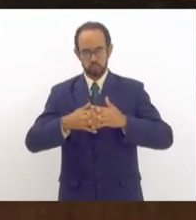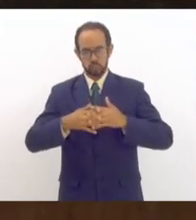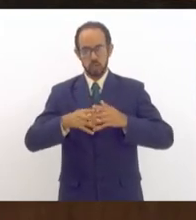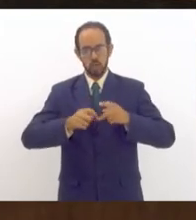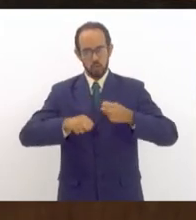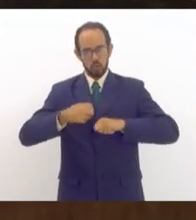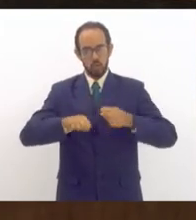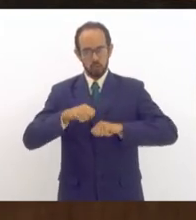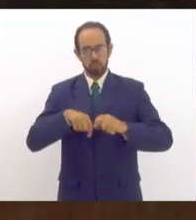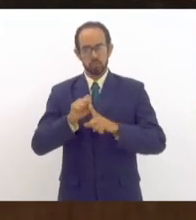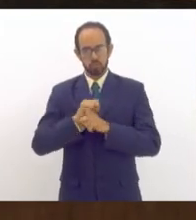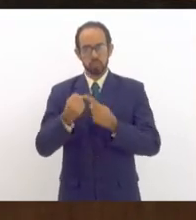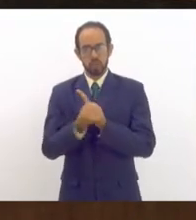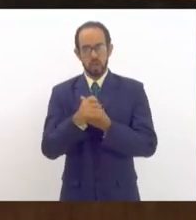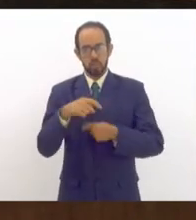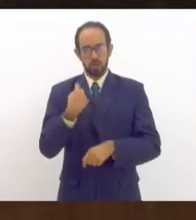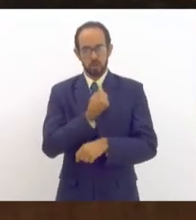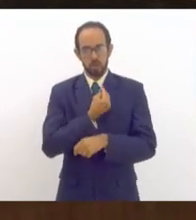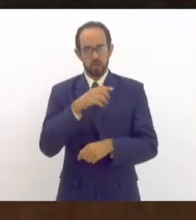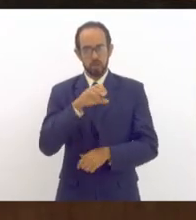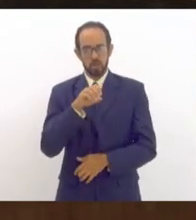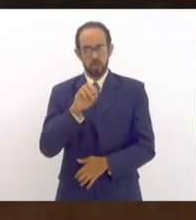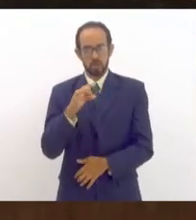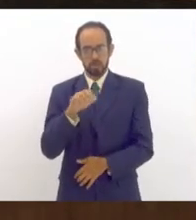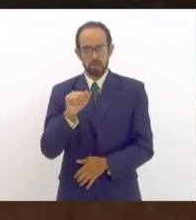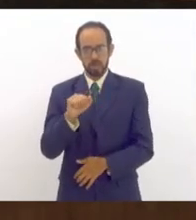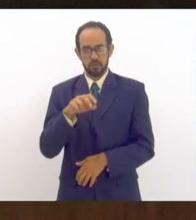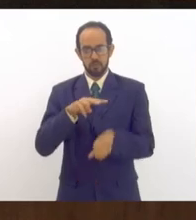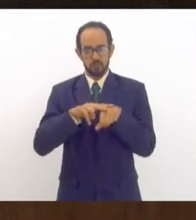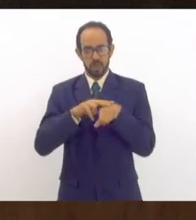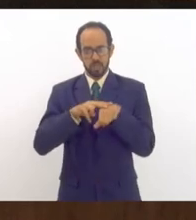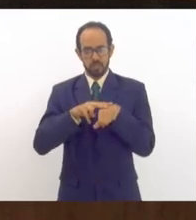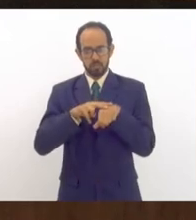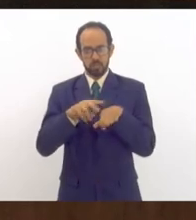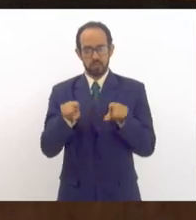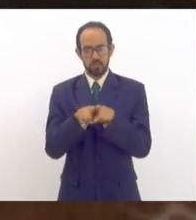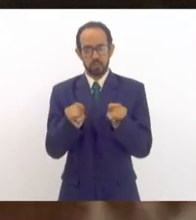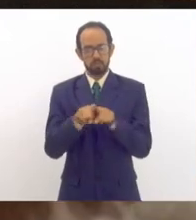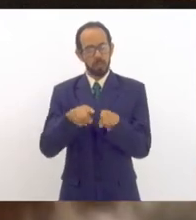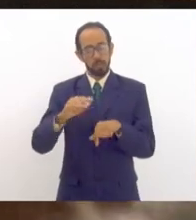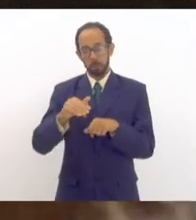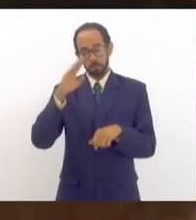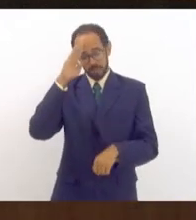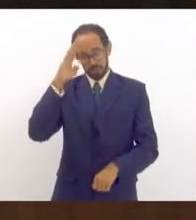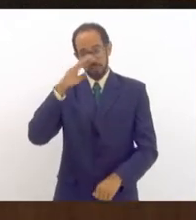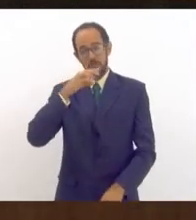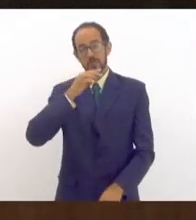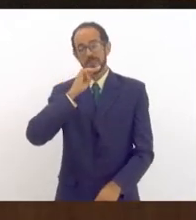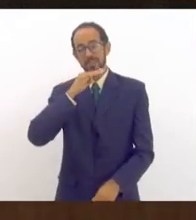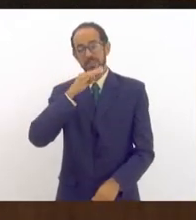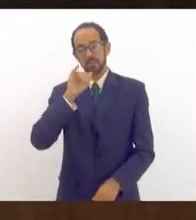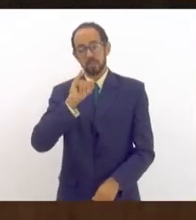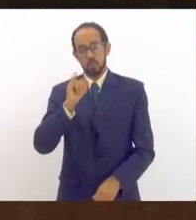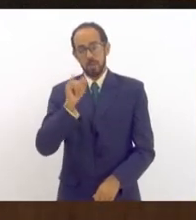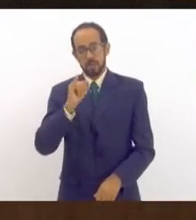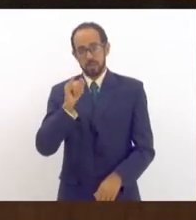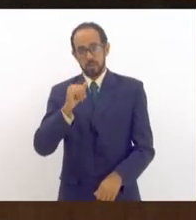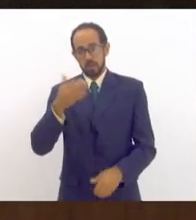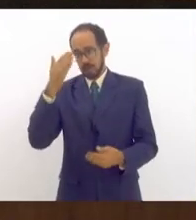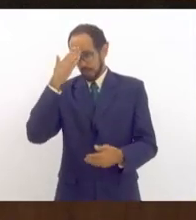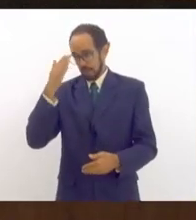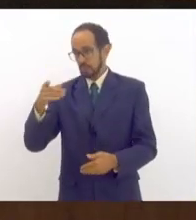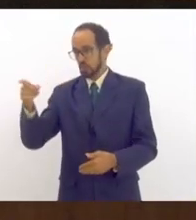para o nosso para nossa Costa Verde e demais o Município de Mangaratiba de Itaguaí então agradeço muito ao senhor